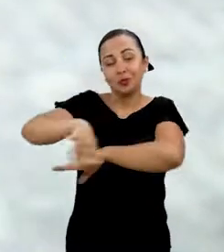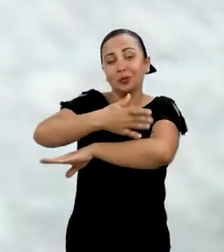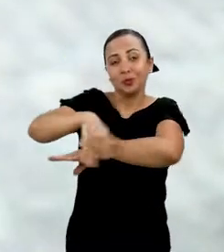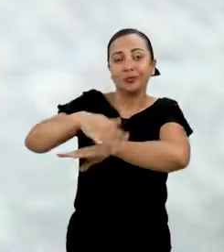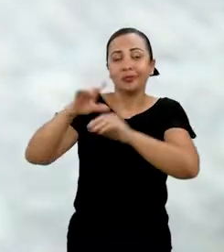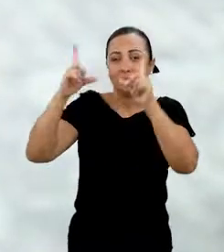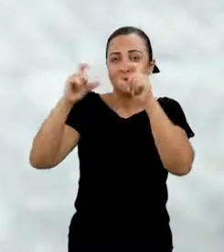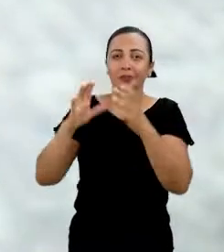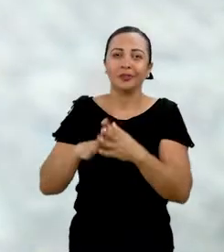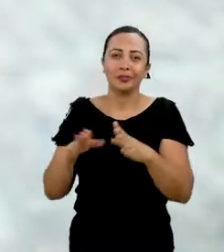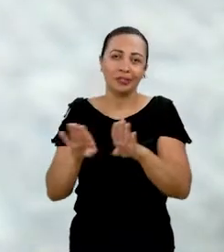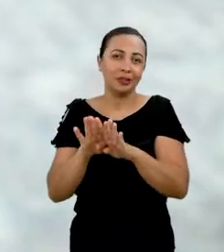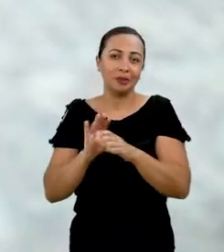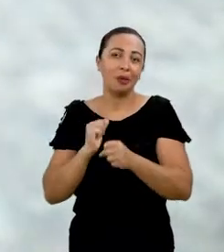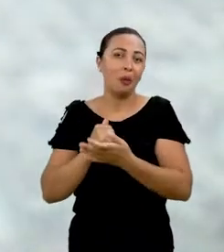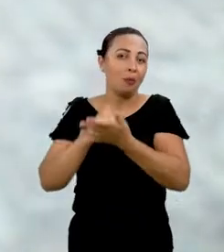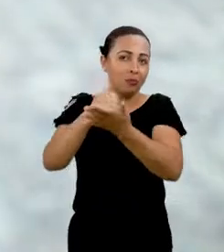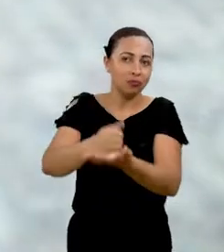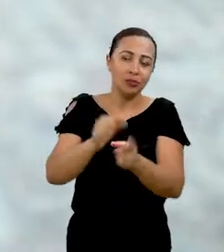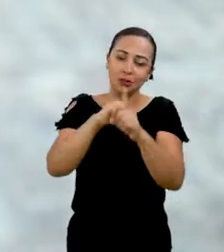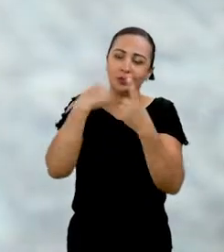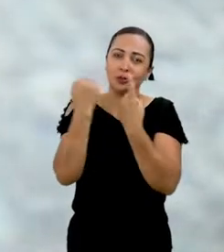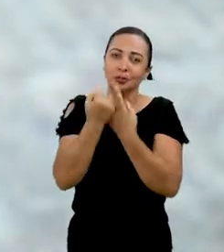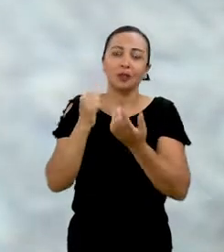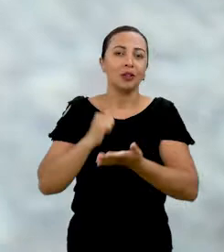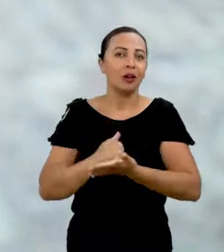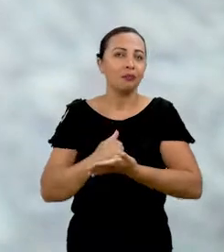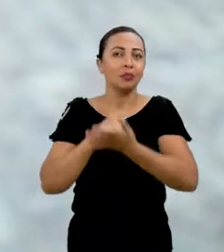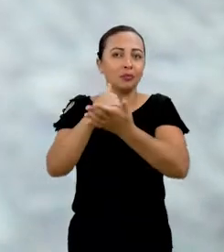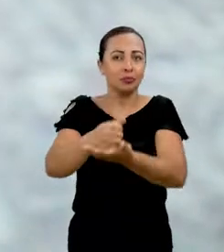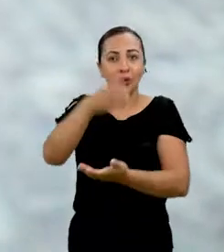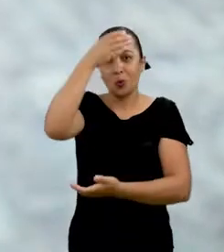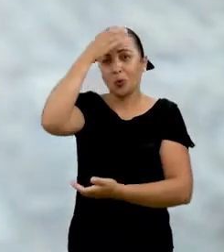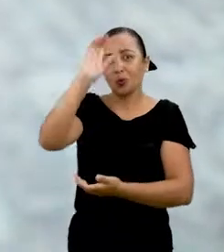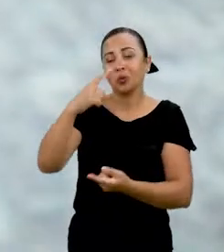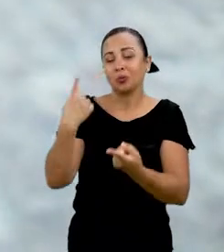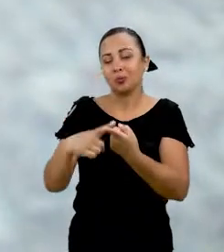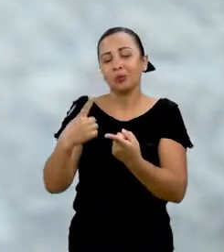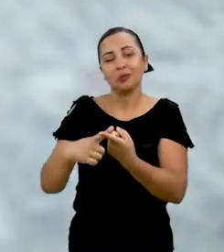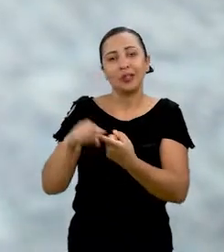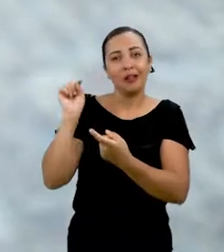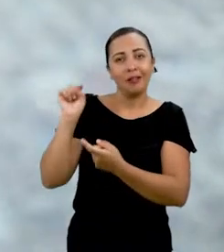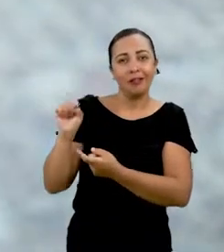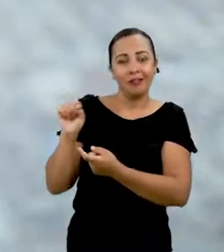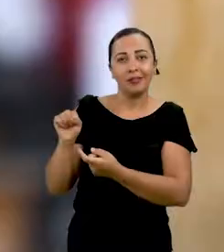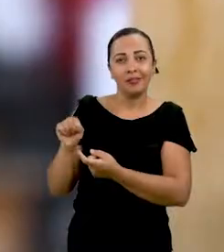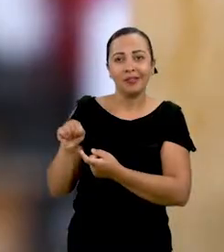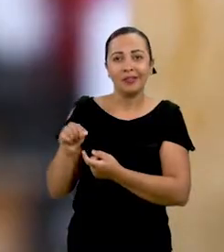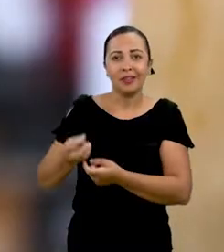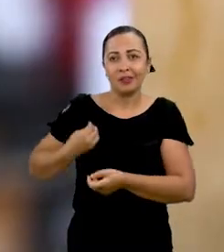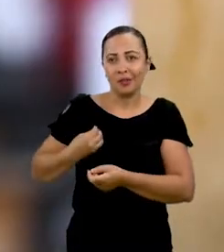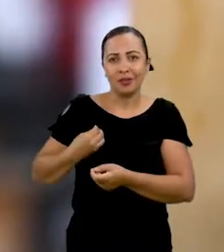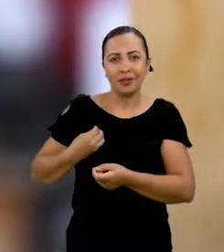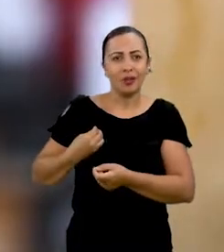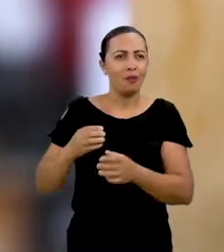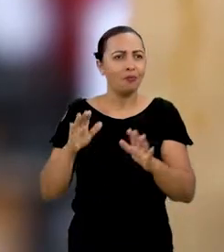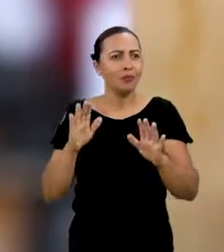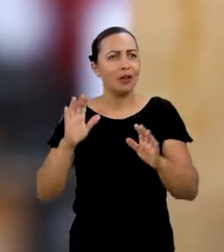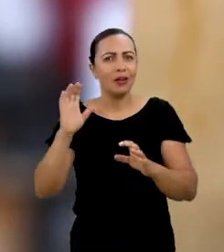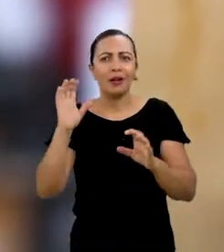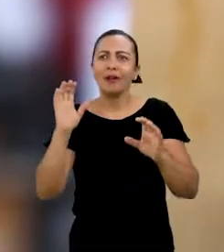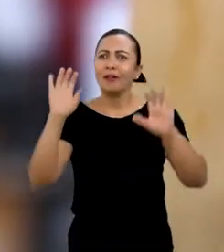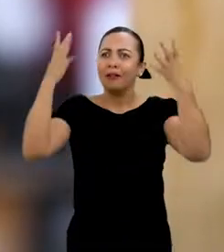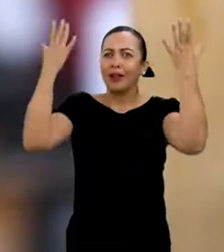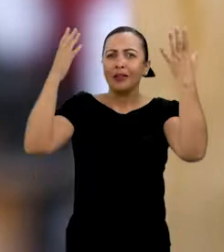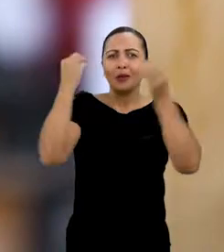fotógrafos, lambi-lambis. Então tem a contribuição social, tem uma contribuição cultural, porque eles frequentam eventos